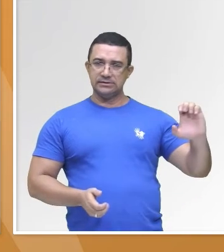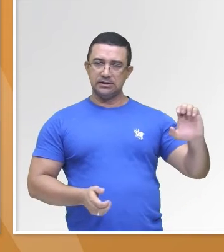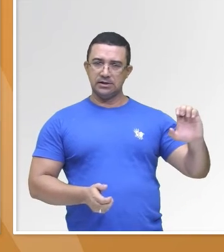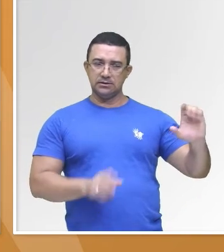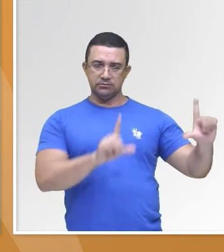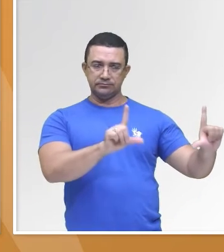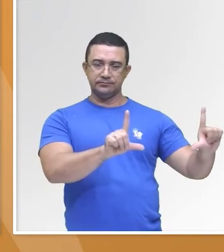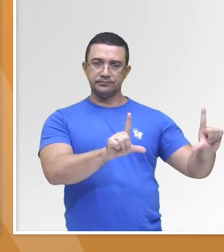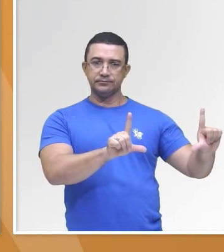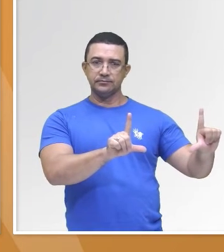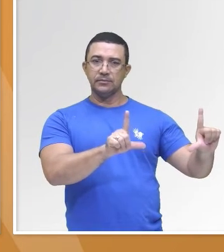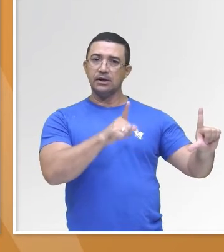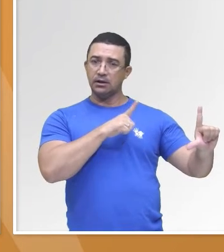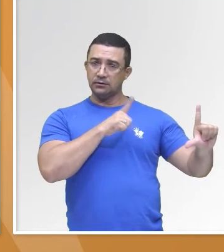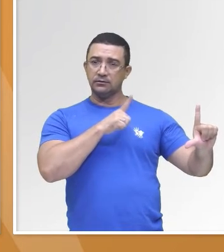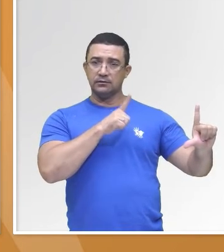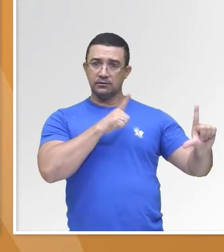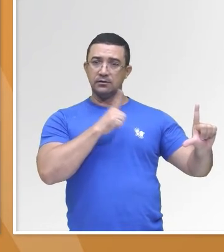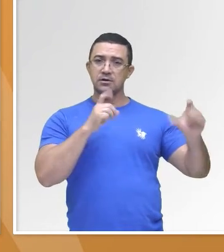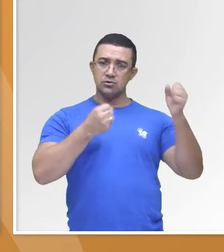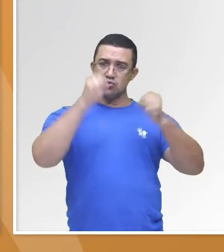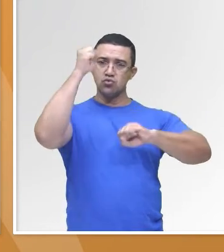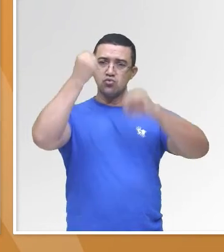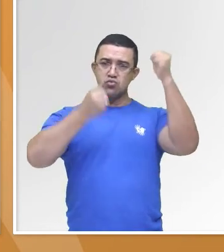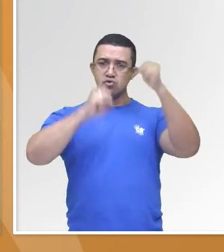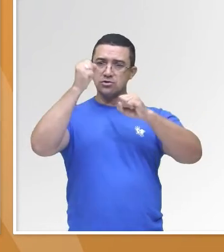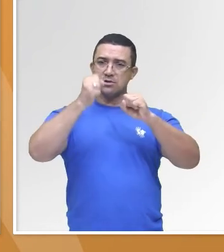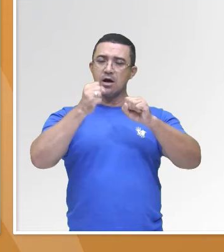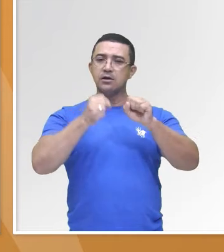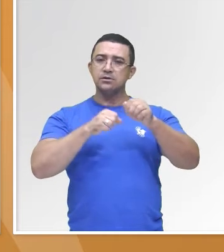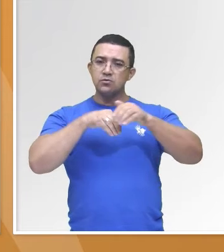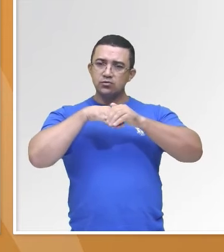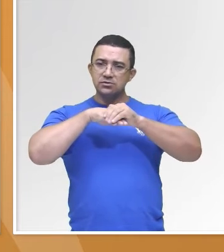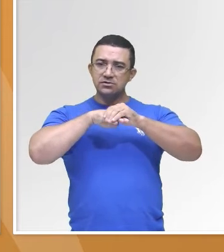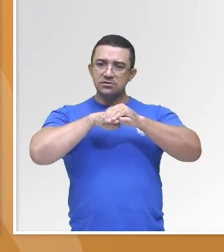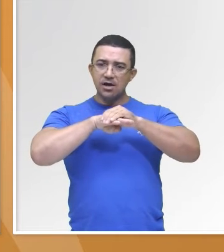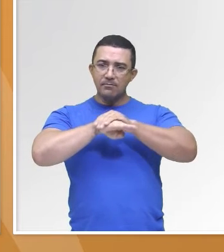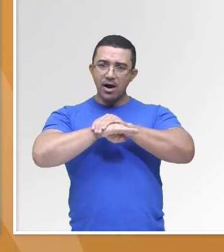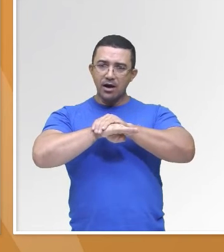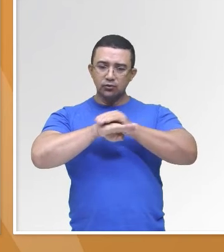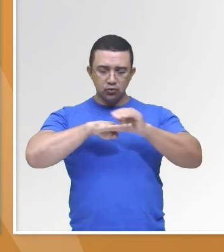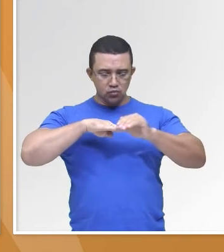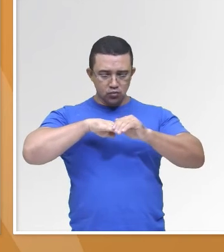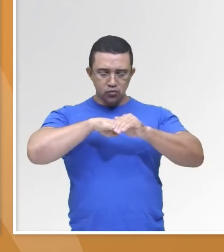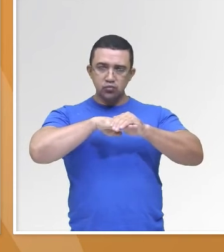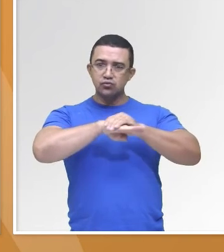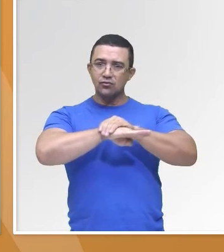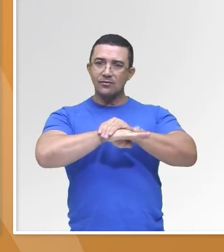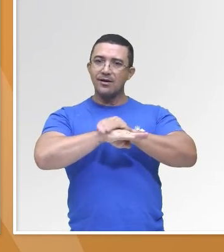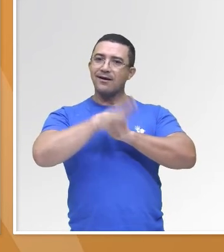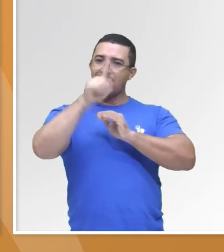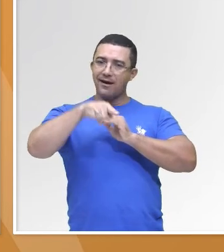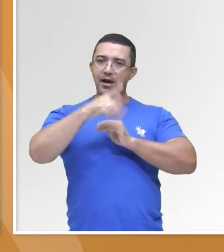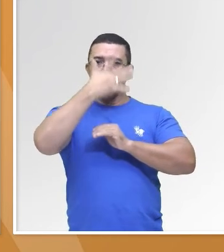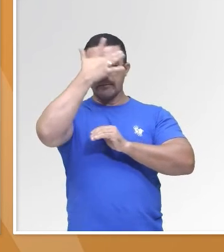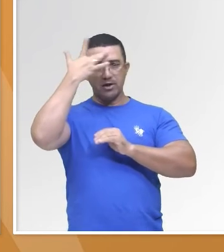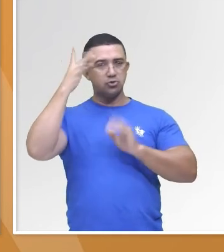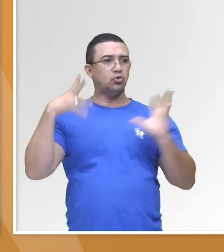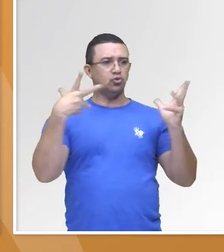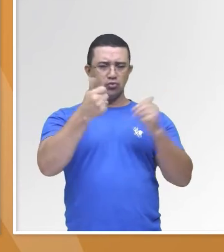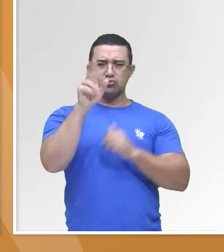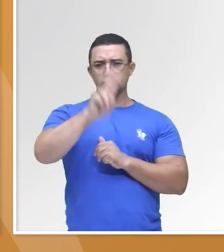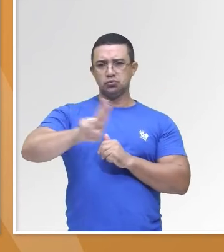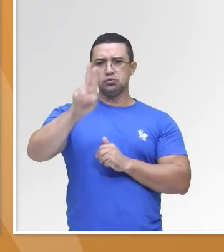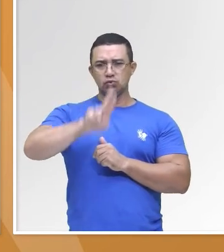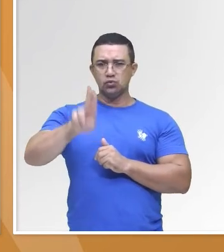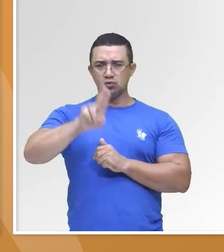né, indústrias, uma indústria de calçados, né, que representa aí um bem de consumo